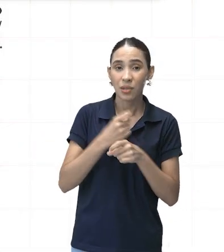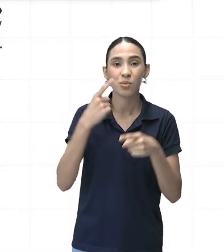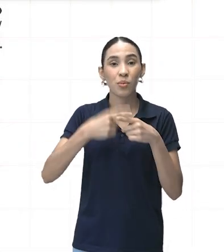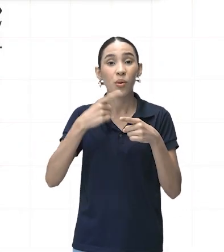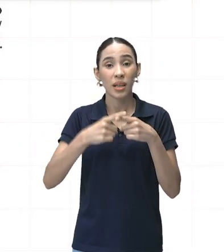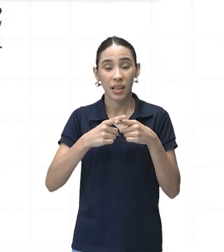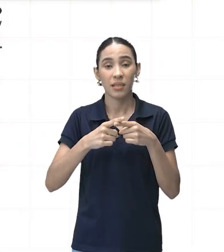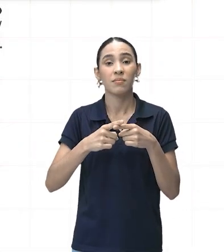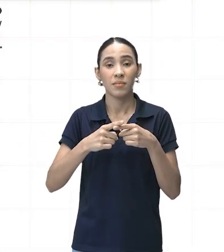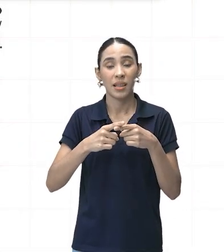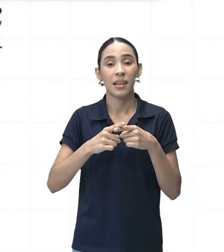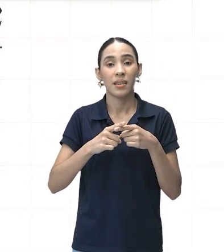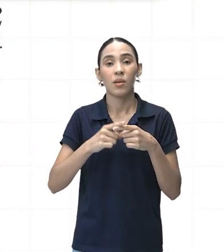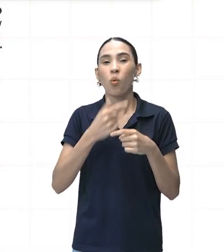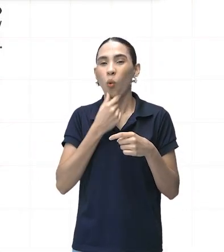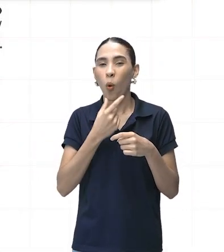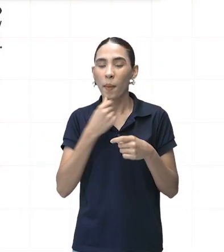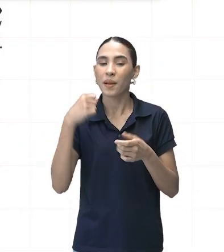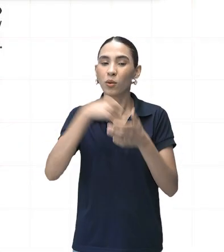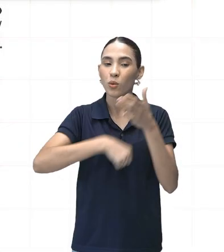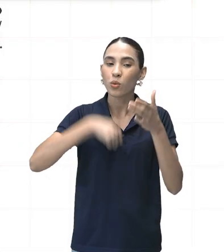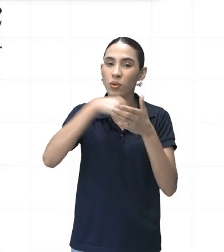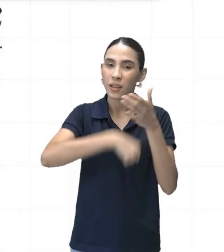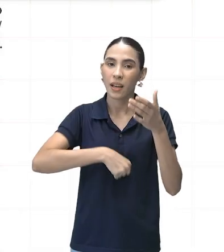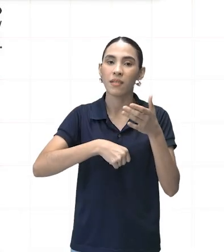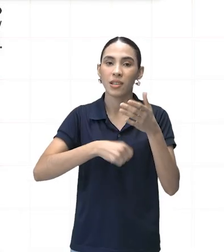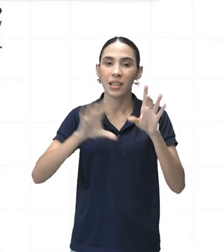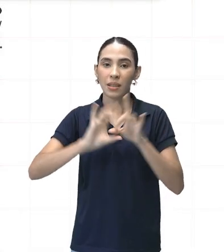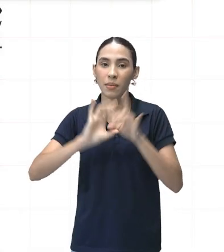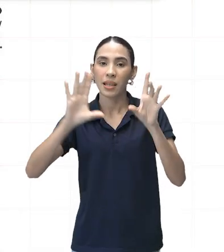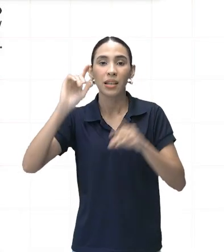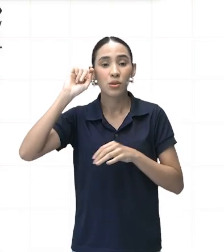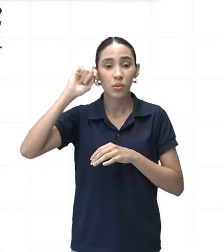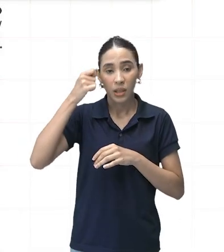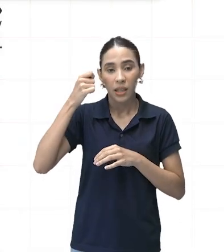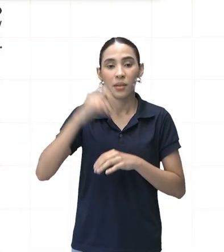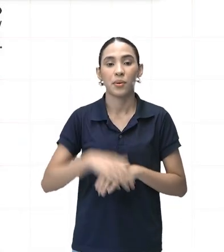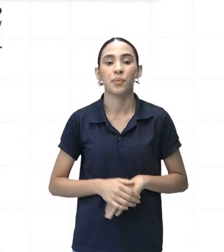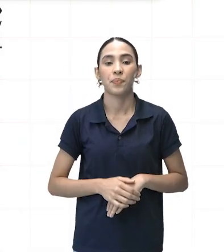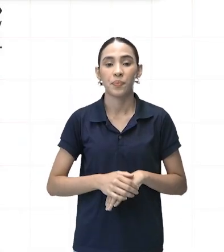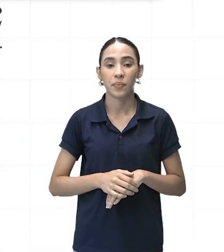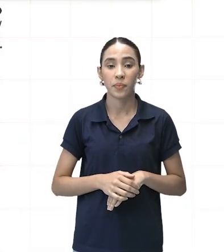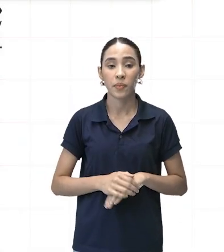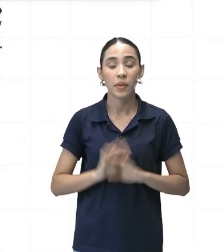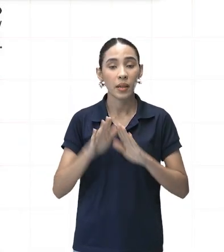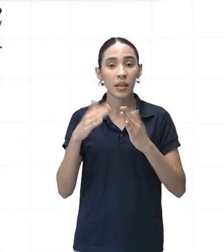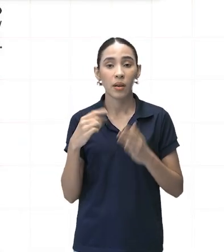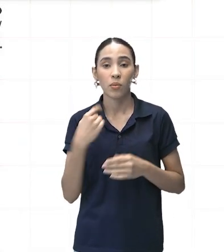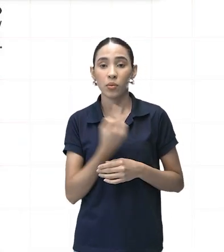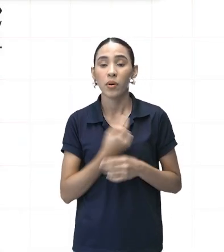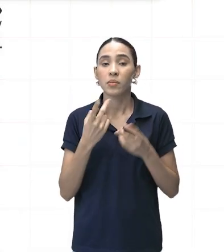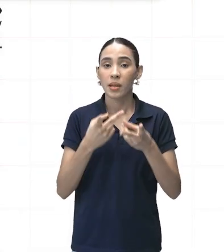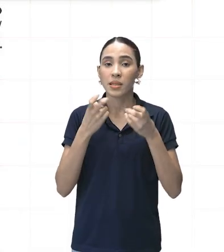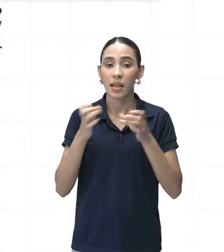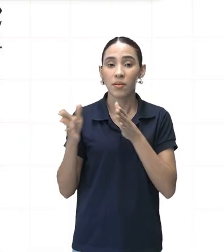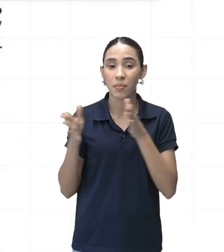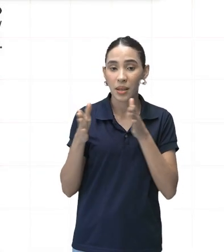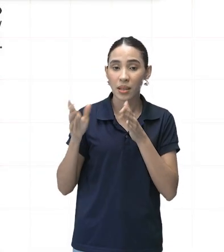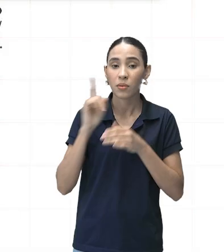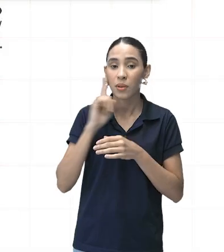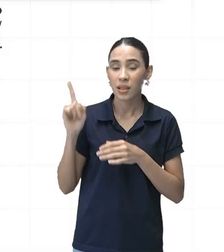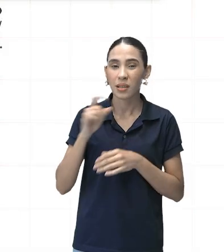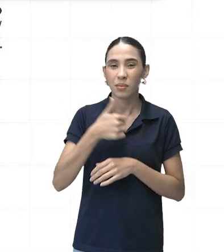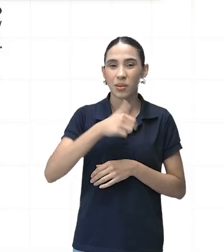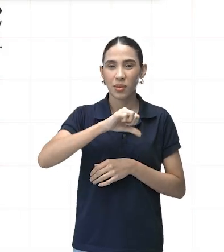lutava, né, aí pela liberdade dos negros. Então, a gente observa que nesse